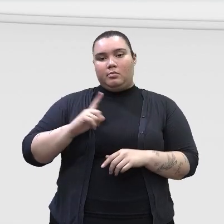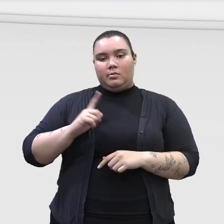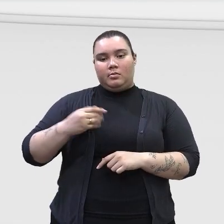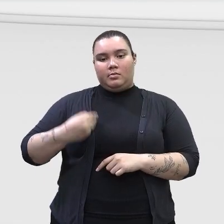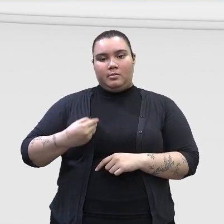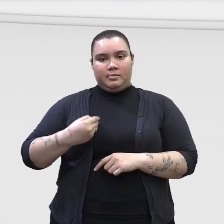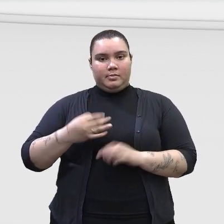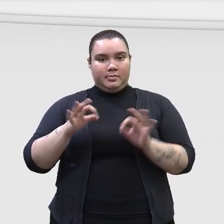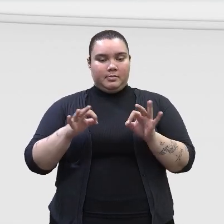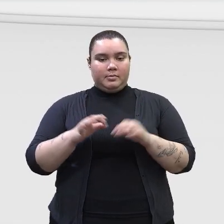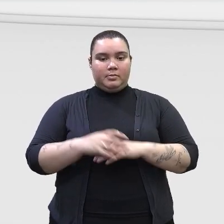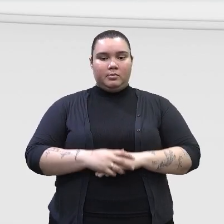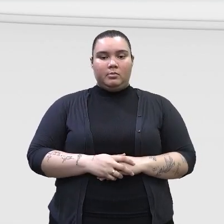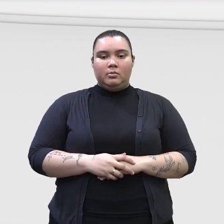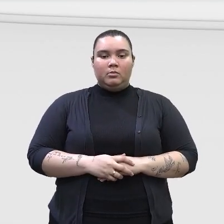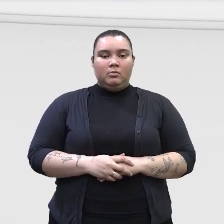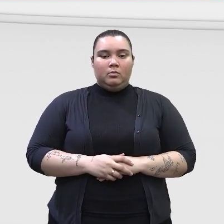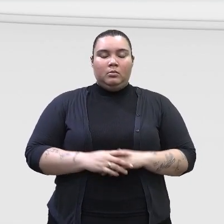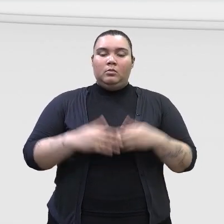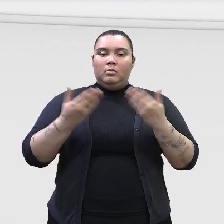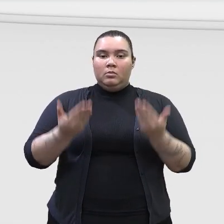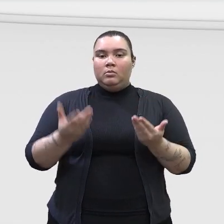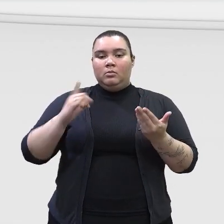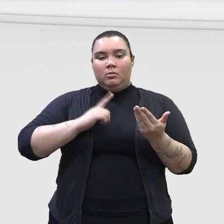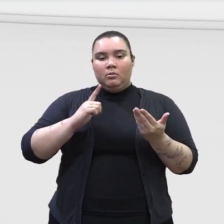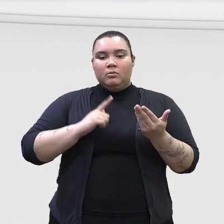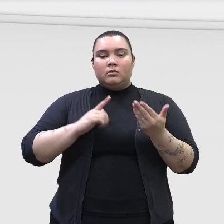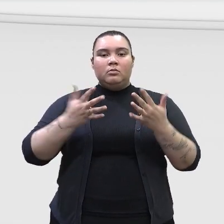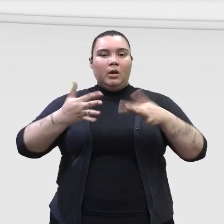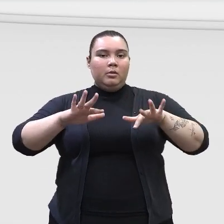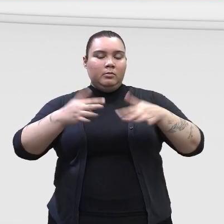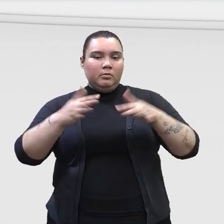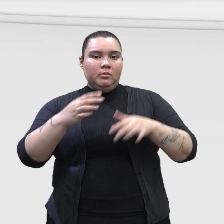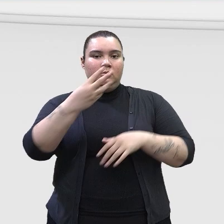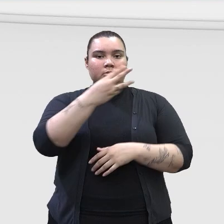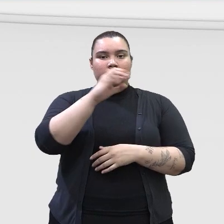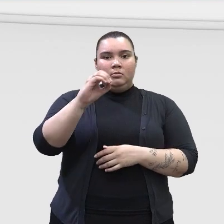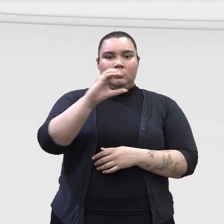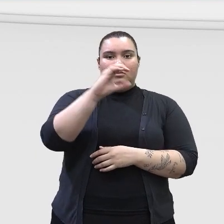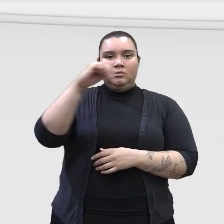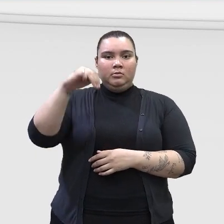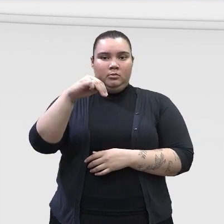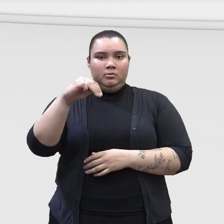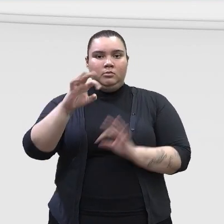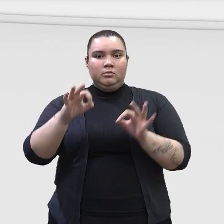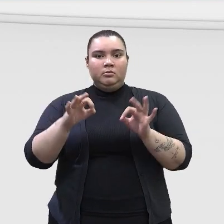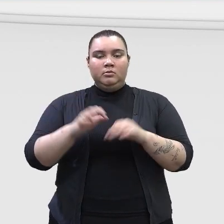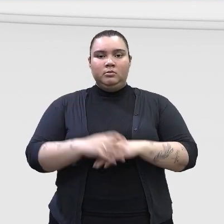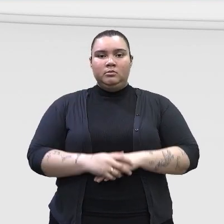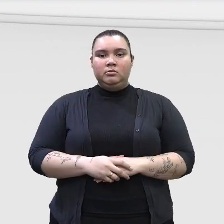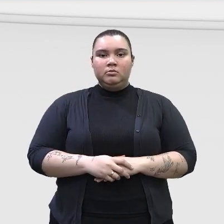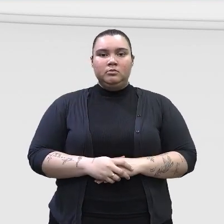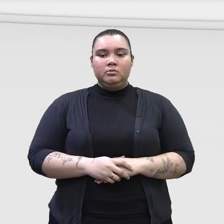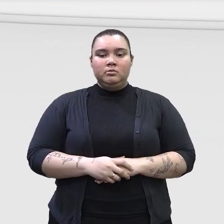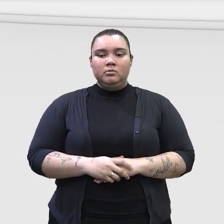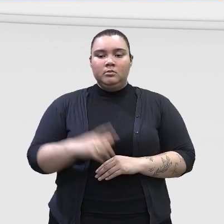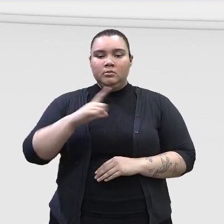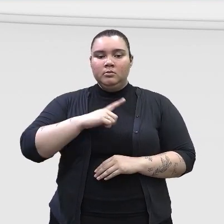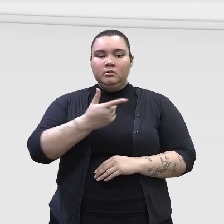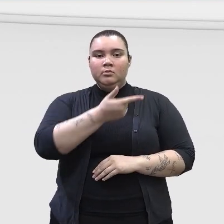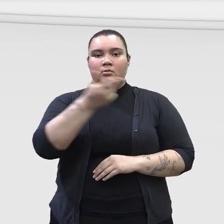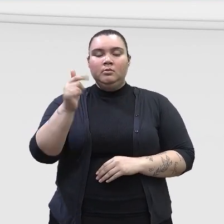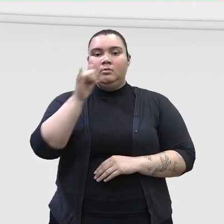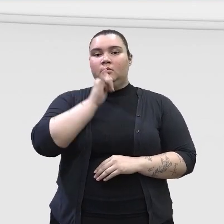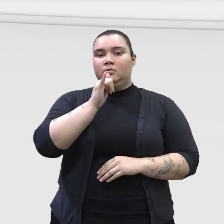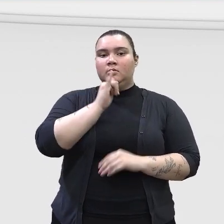por aí. Então, ele é bem acima da média, aproximadamente 30 centímetros acima. E ainda um outro exemplo que nós